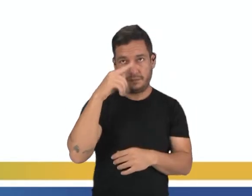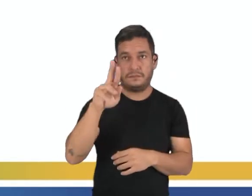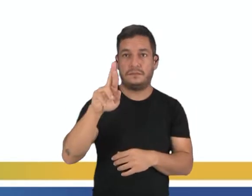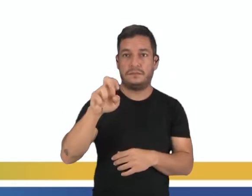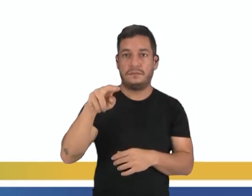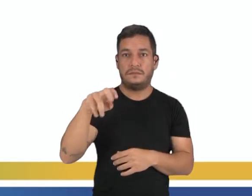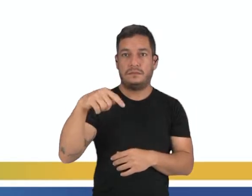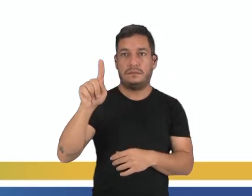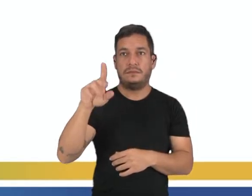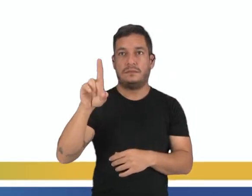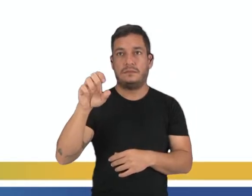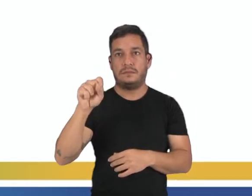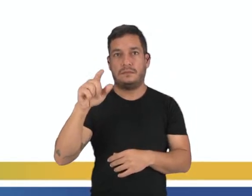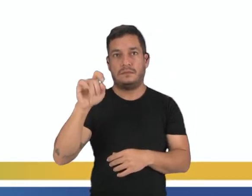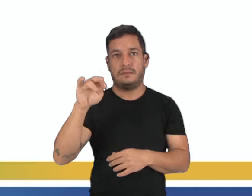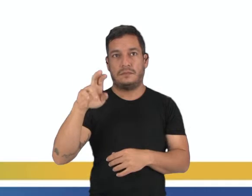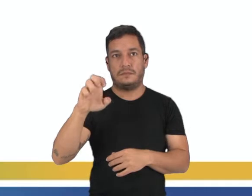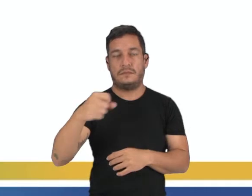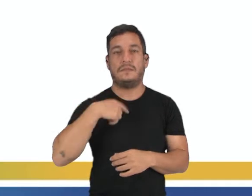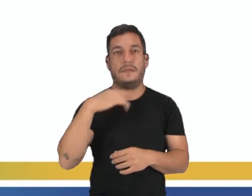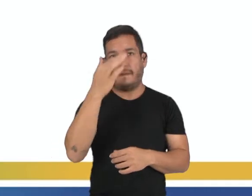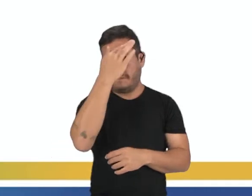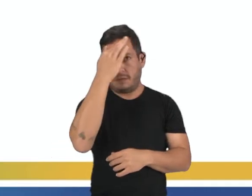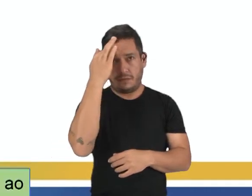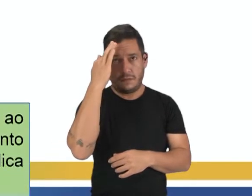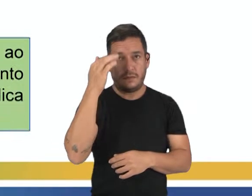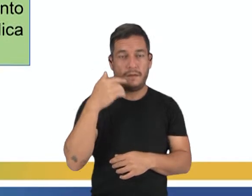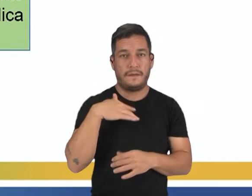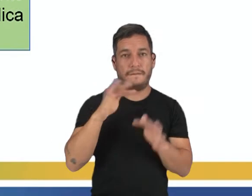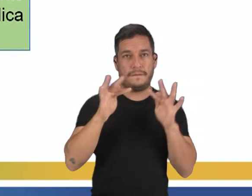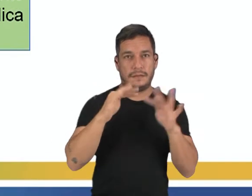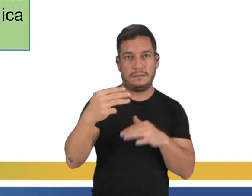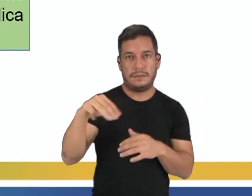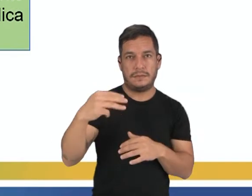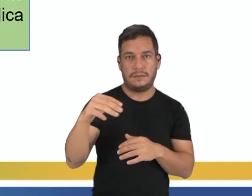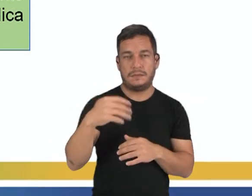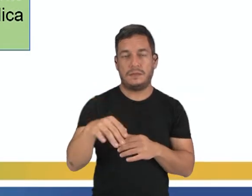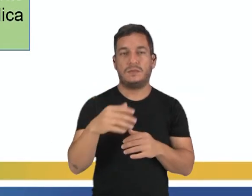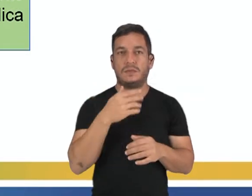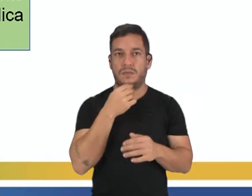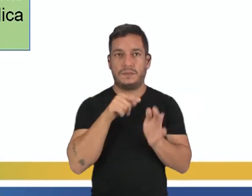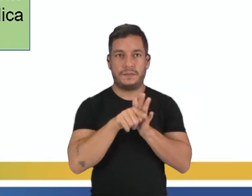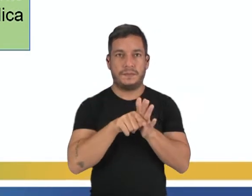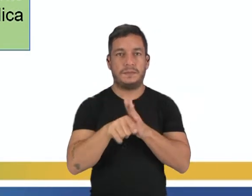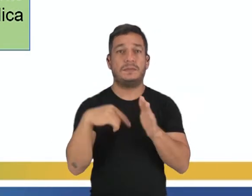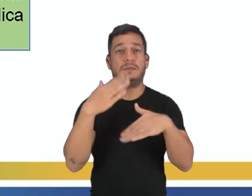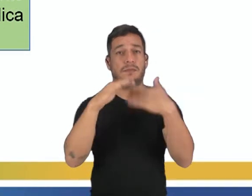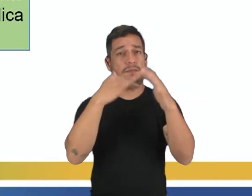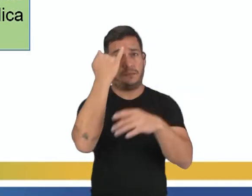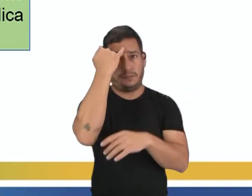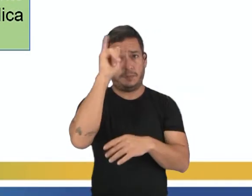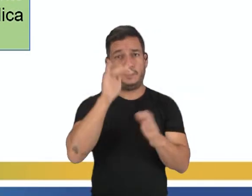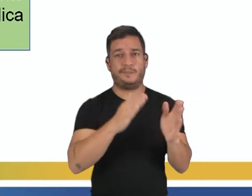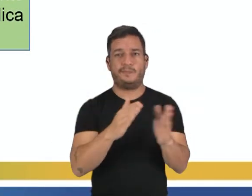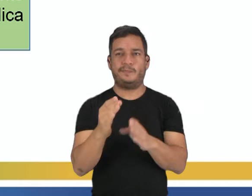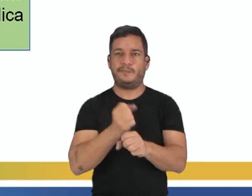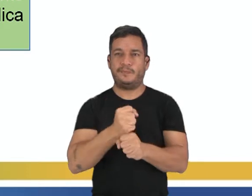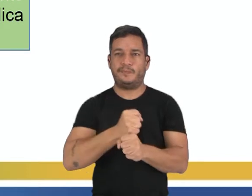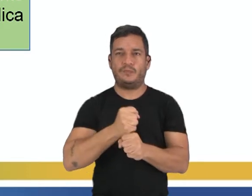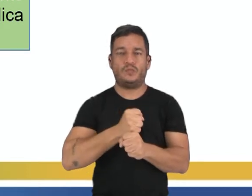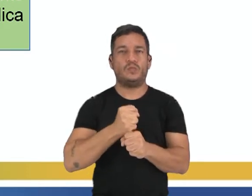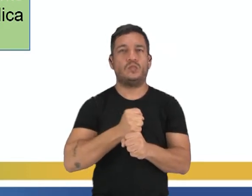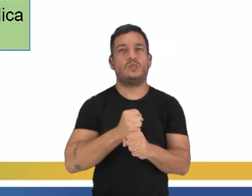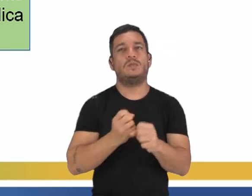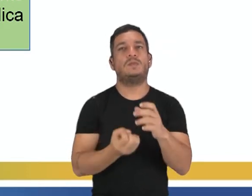Descartes, filósofo, físico e matemático francês. O desenvolvimento de suas ideias ao longo dos anos